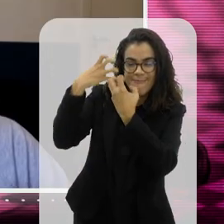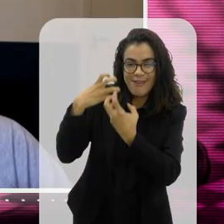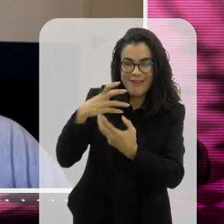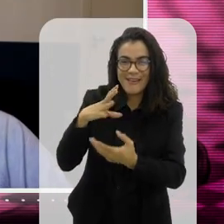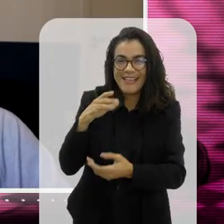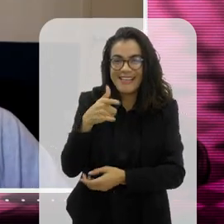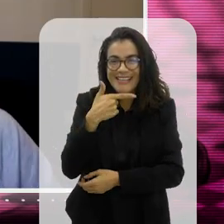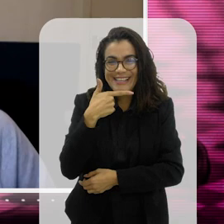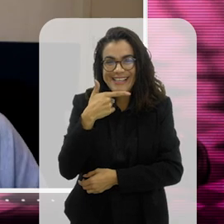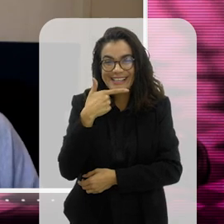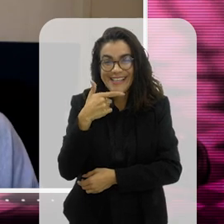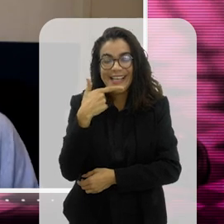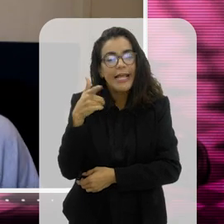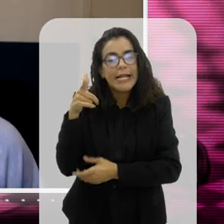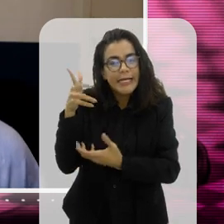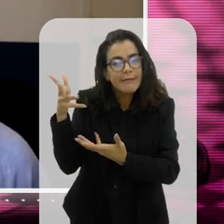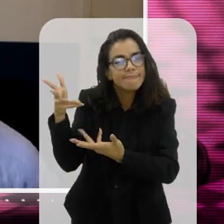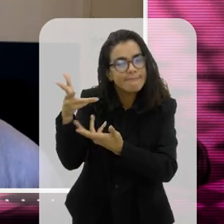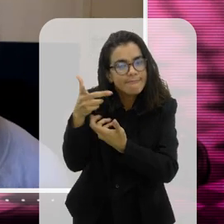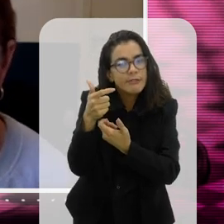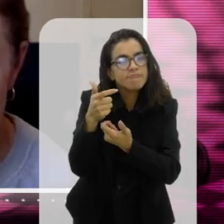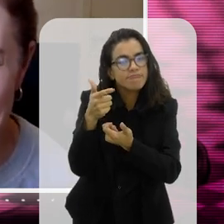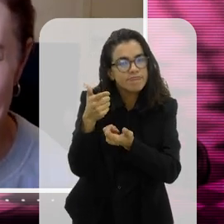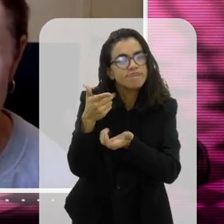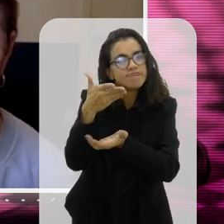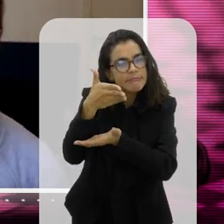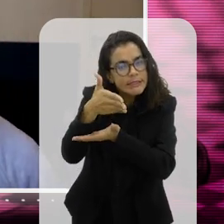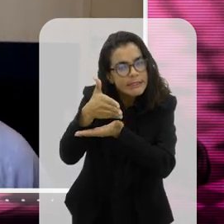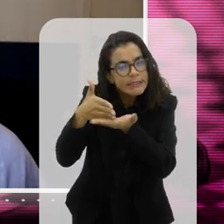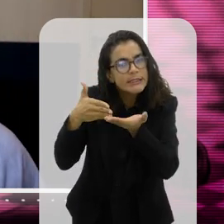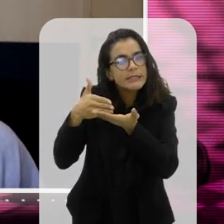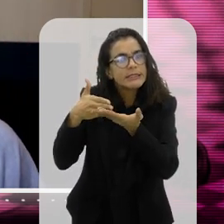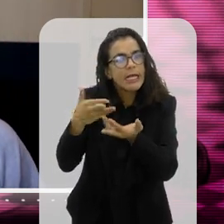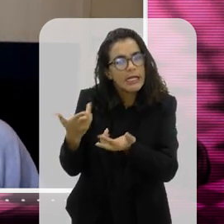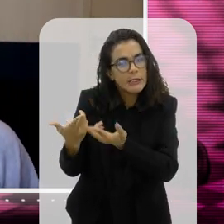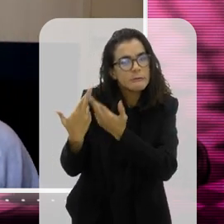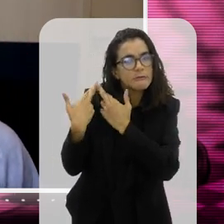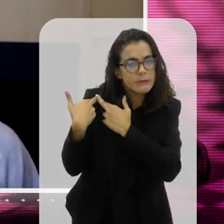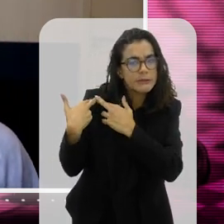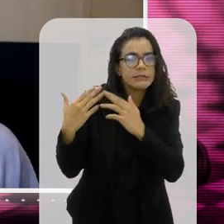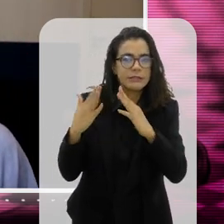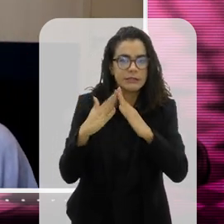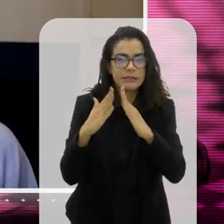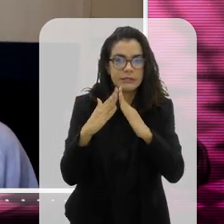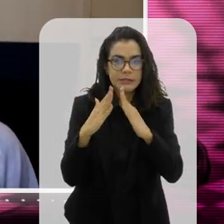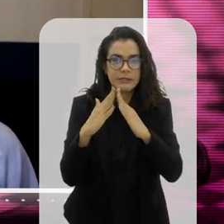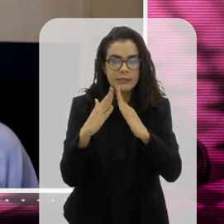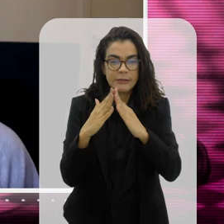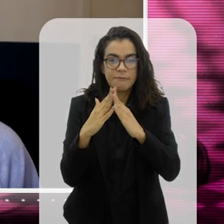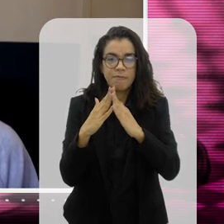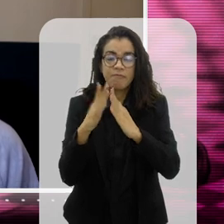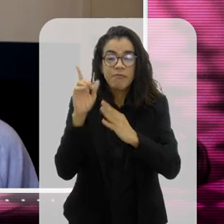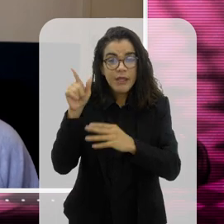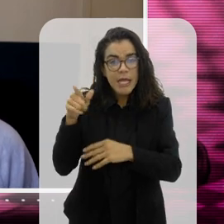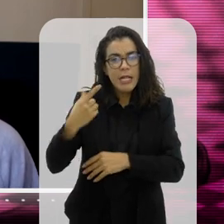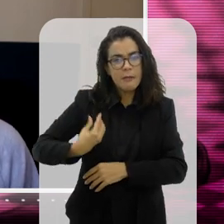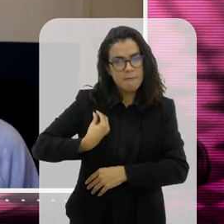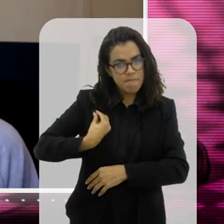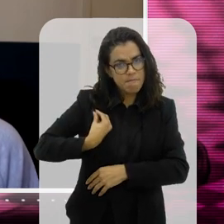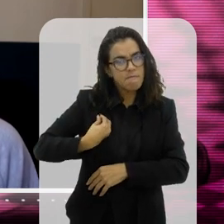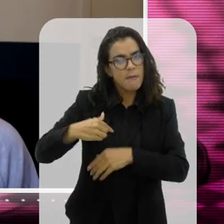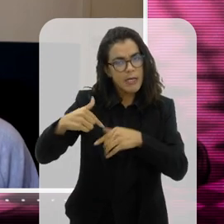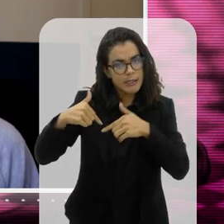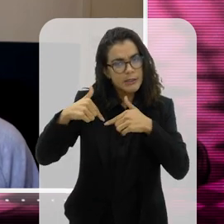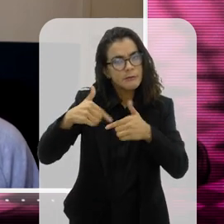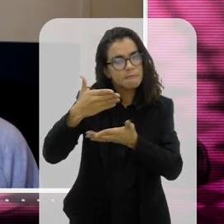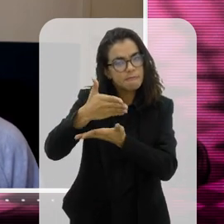ele ia brigar comigo. Ele é maravilhoso, ele divide de fato as tarefas da casa. É um